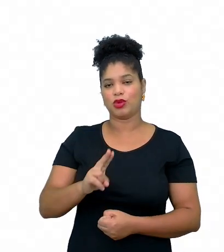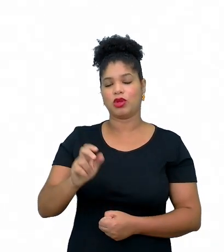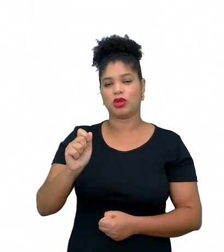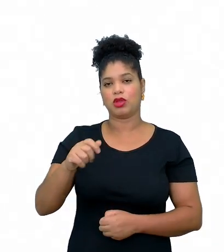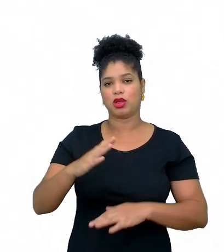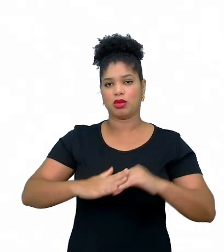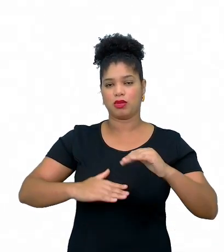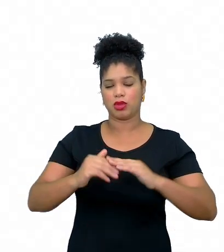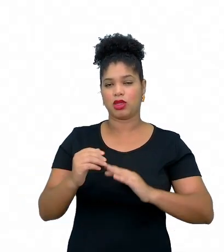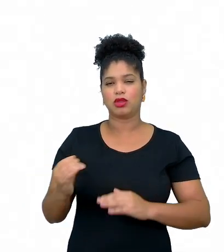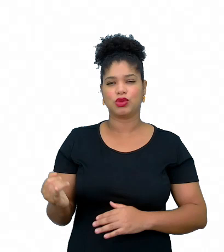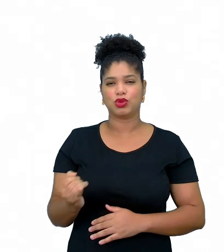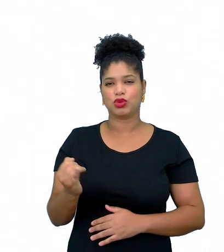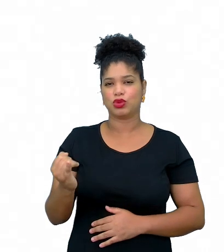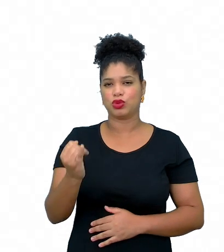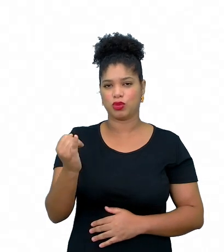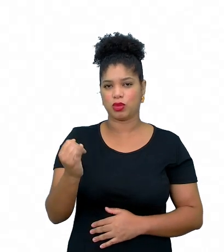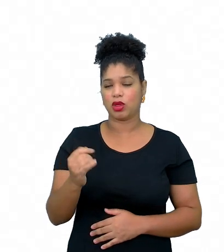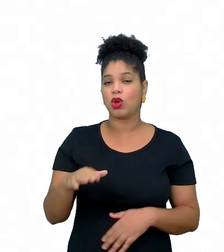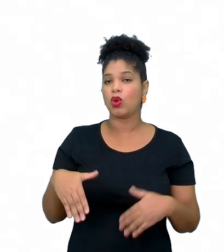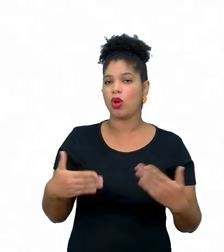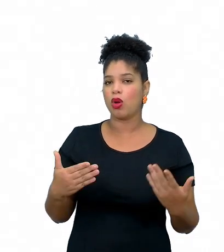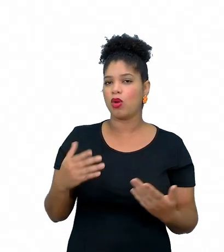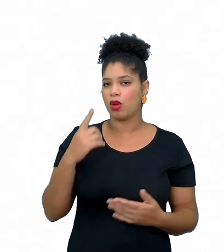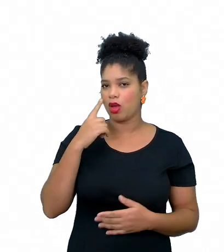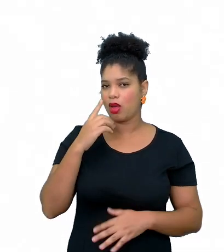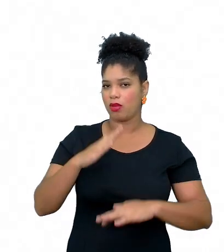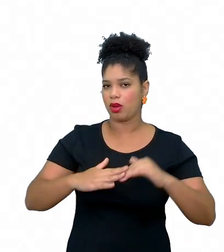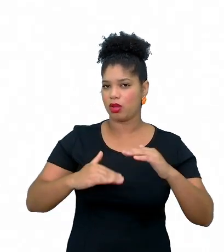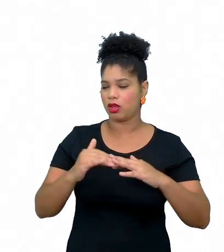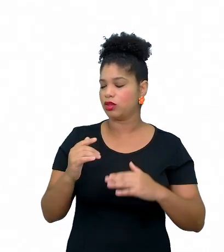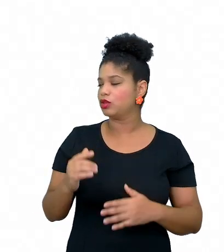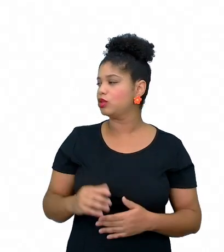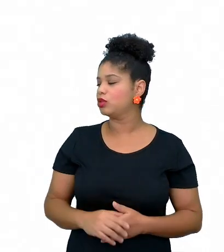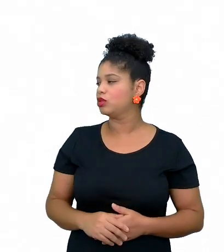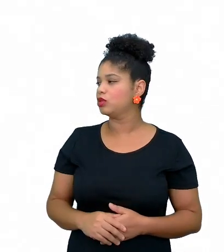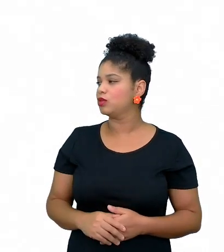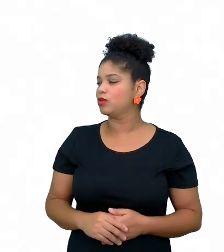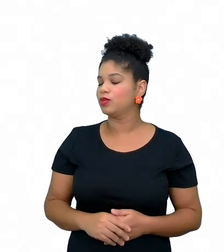Aqui, no caso, a habilidade era relacionada à